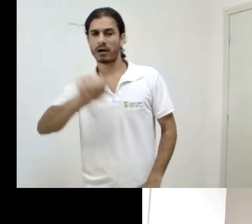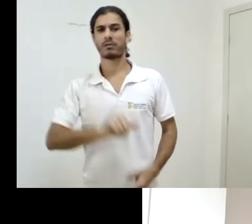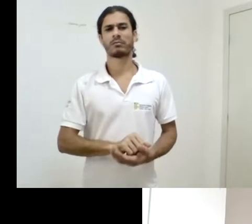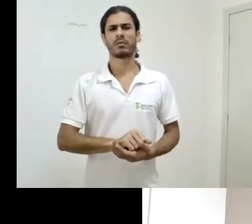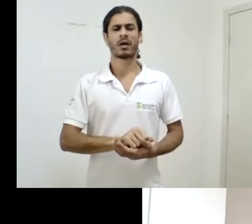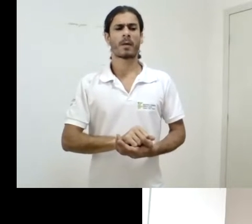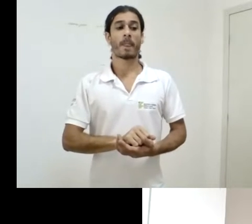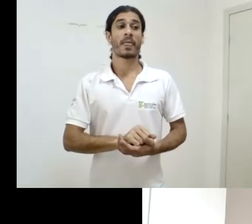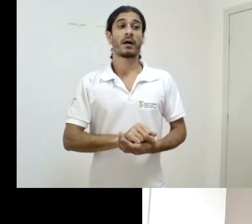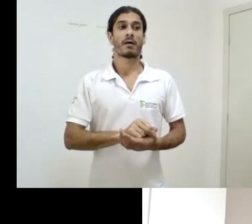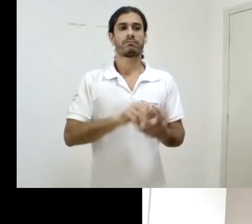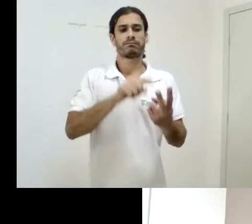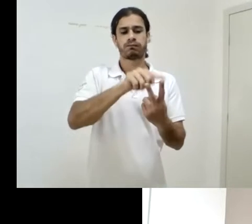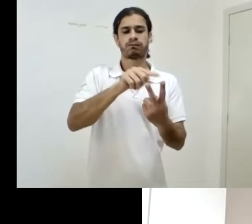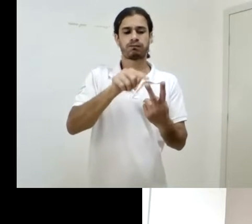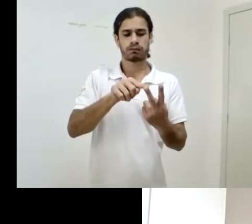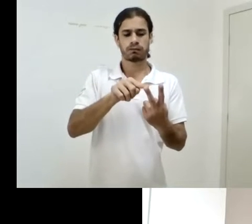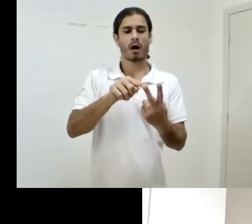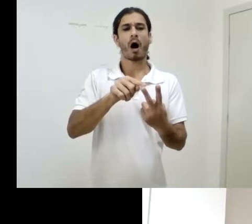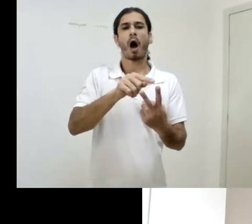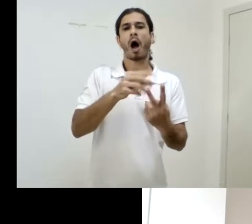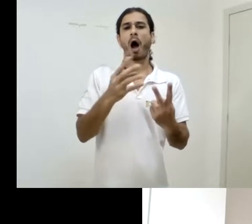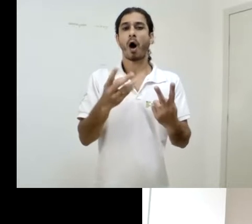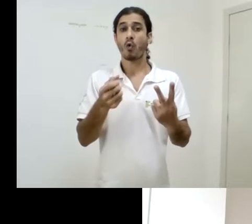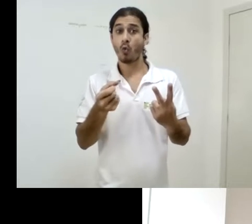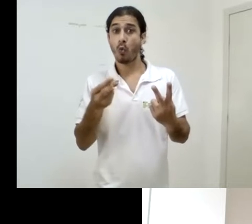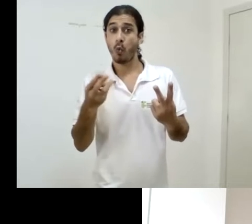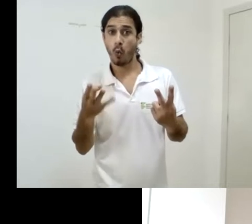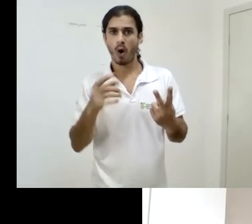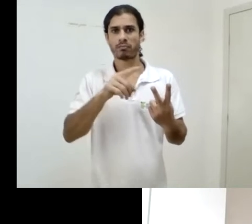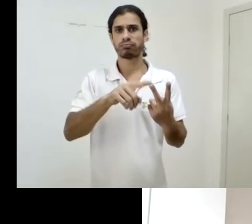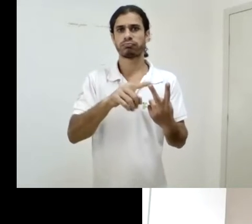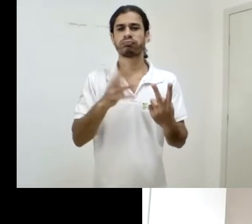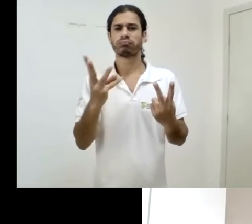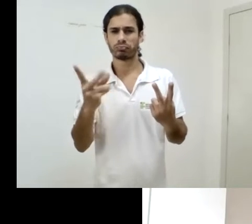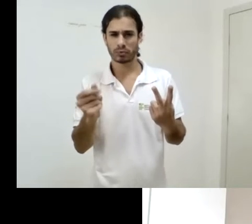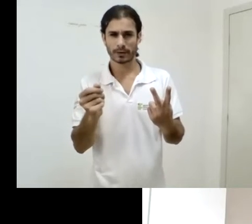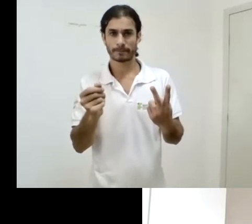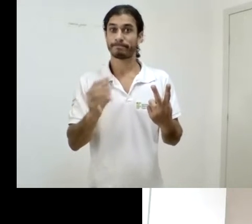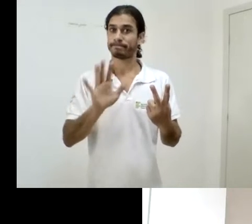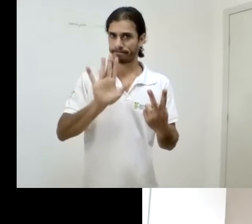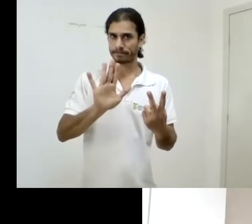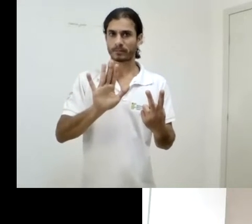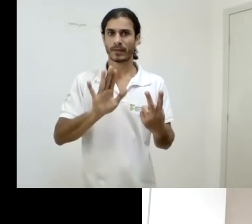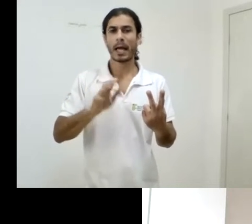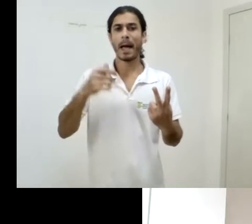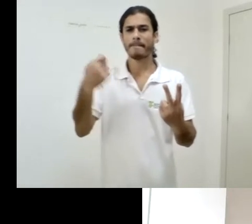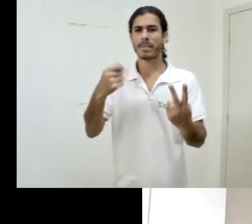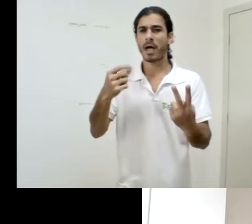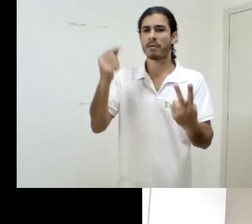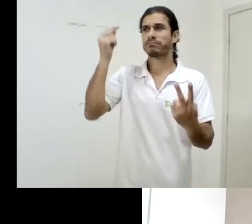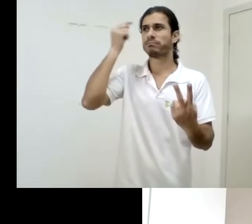pesquisa qualitativa, mas o como você vai lidar com os dados, né? Então, se você for